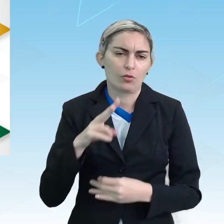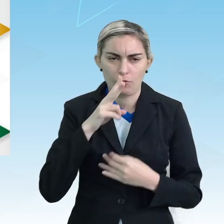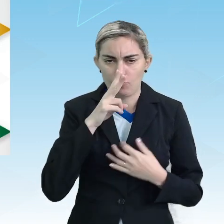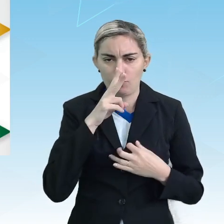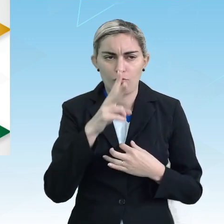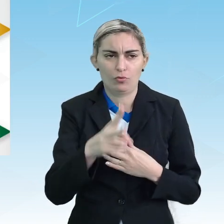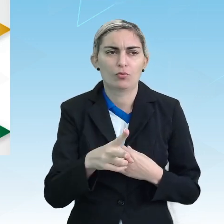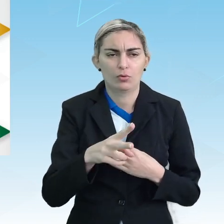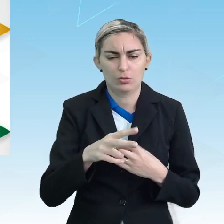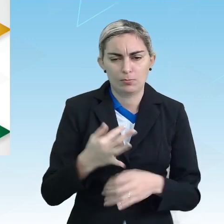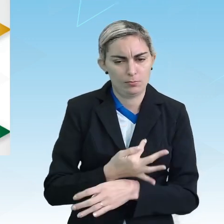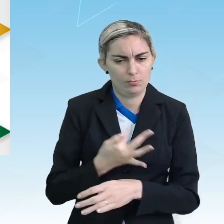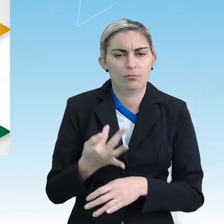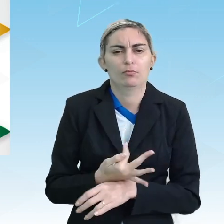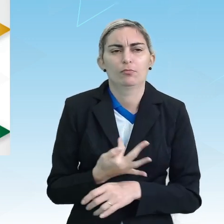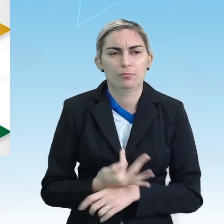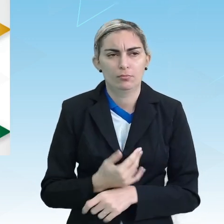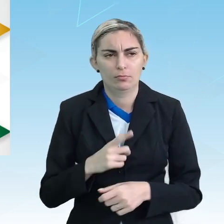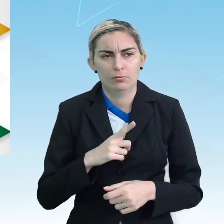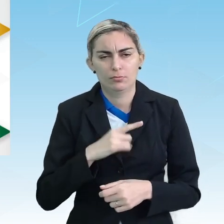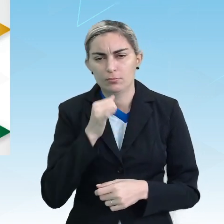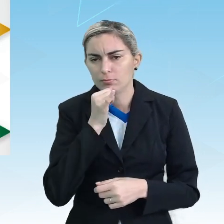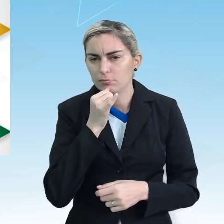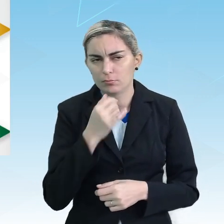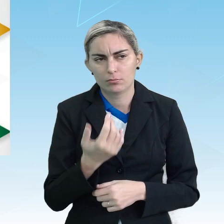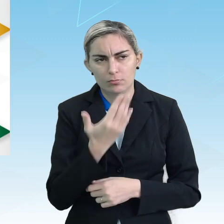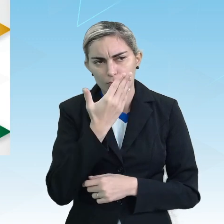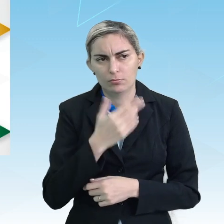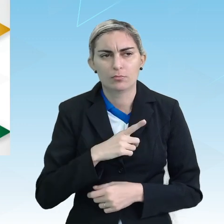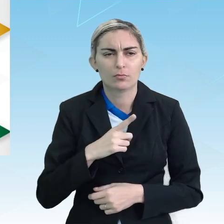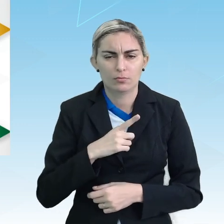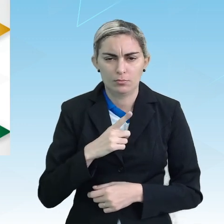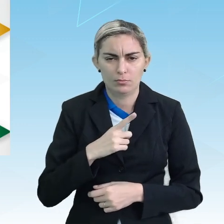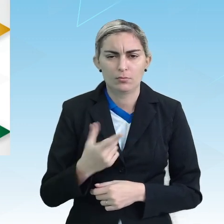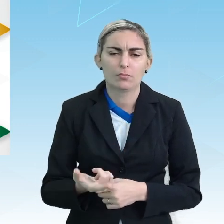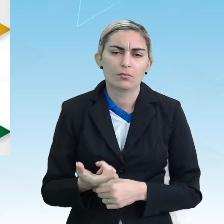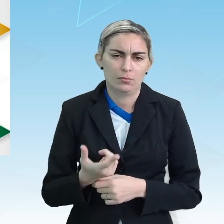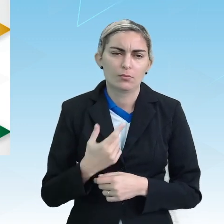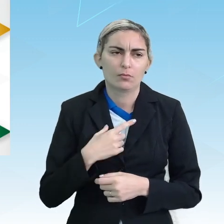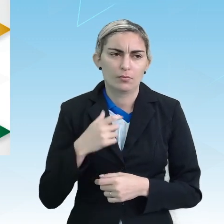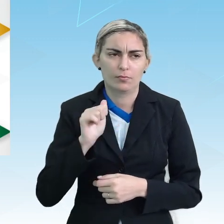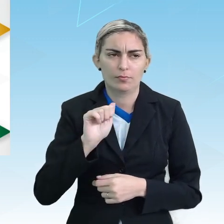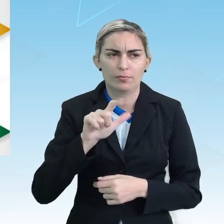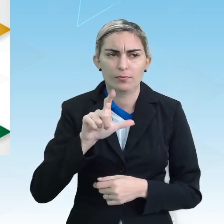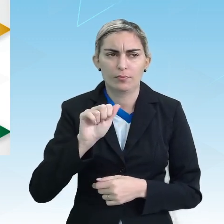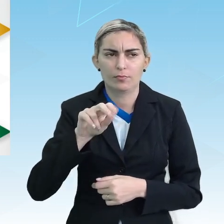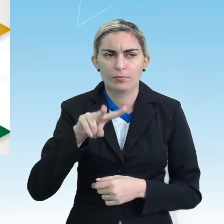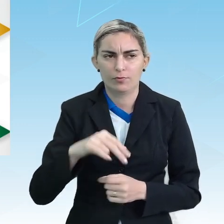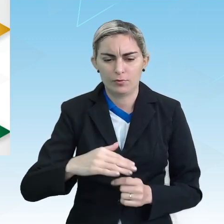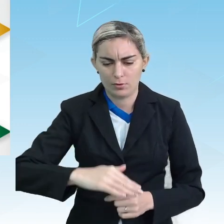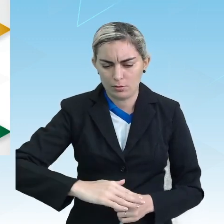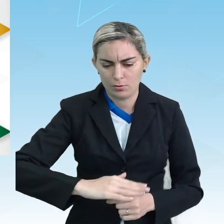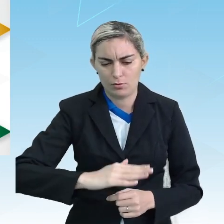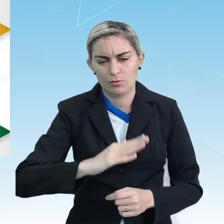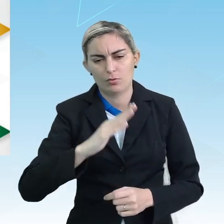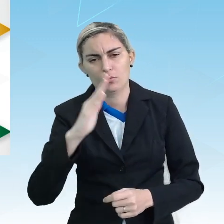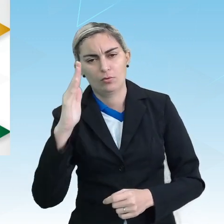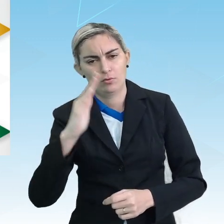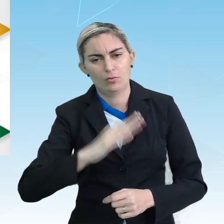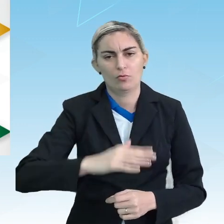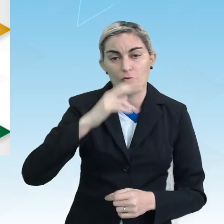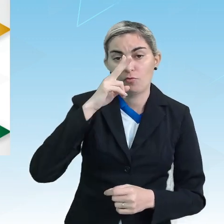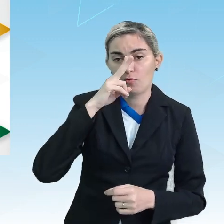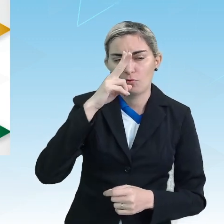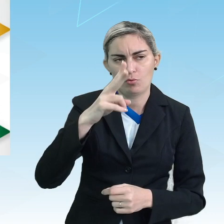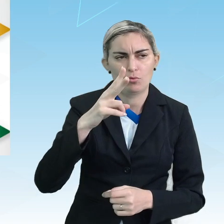força resistente. Nesse exemplo aí, a gente tem justamente a alavanca, onde tem a força